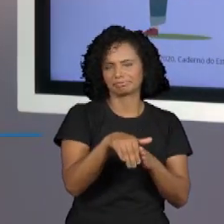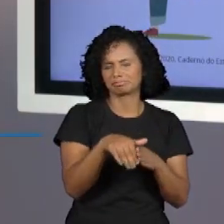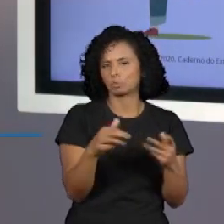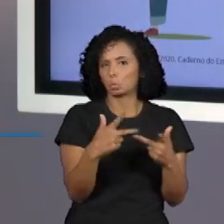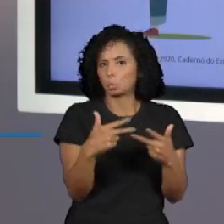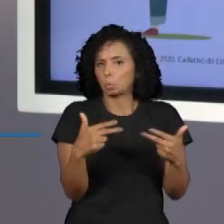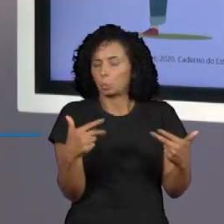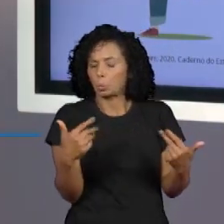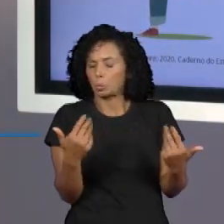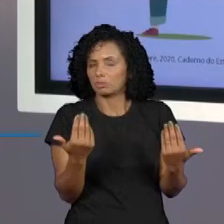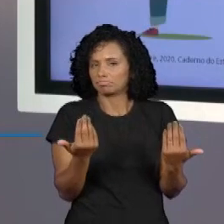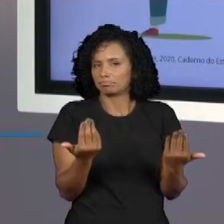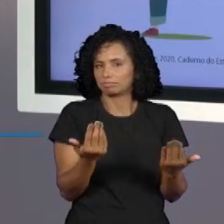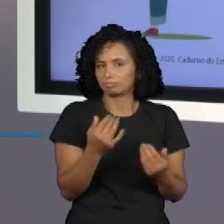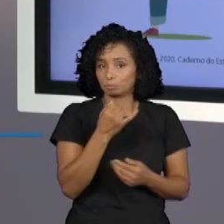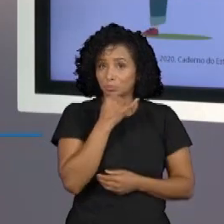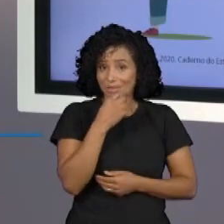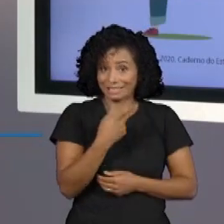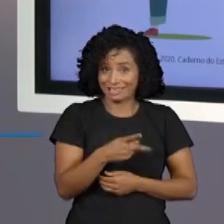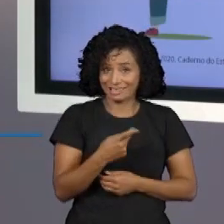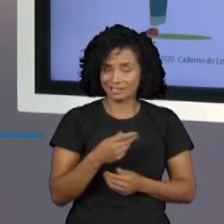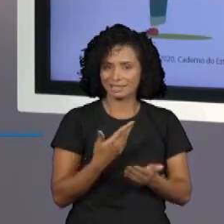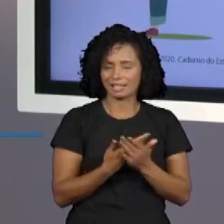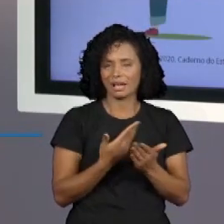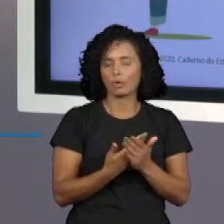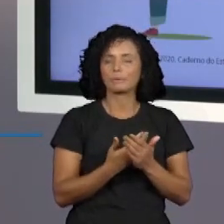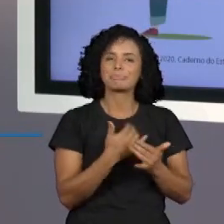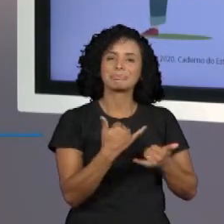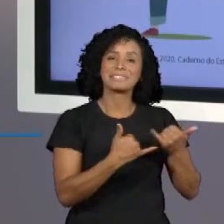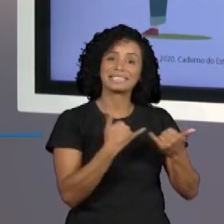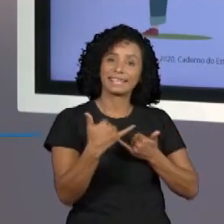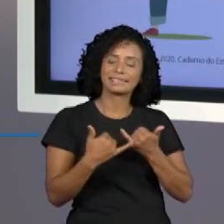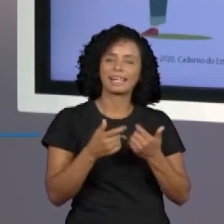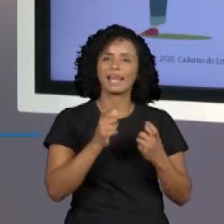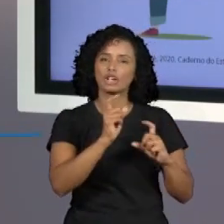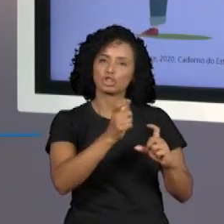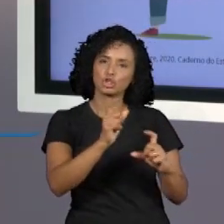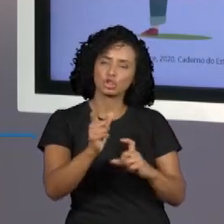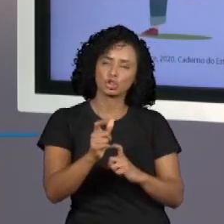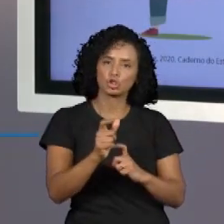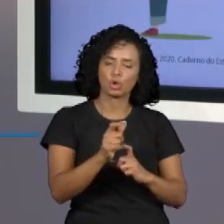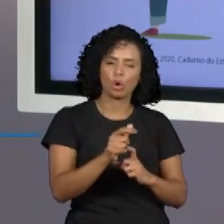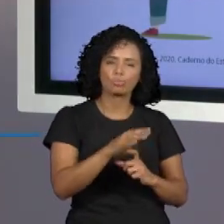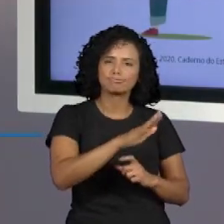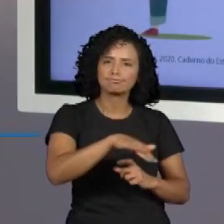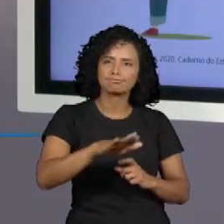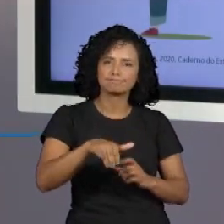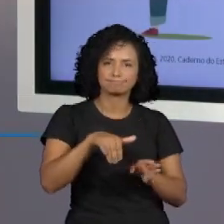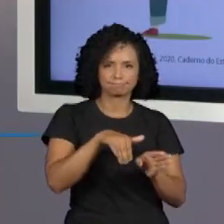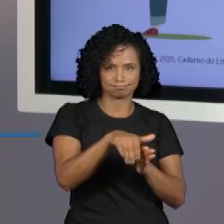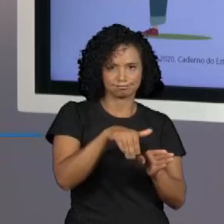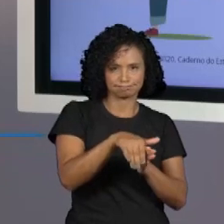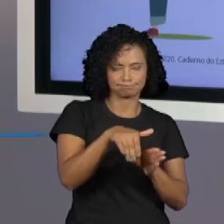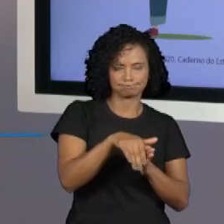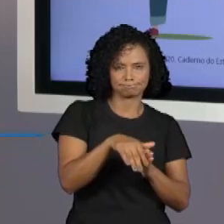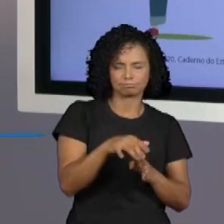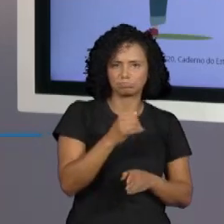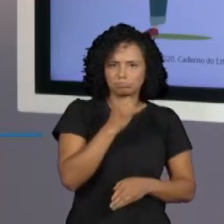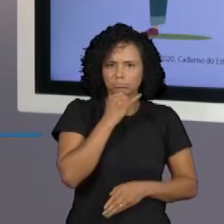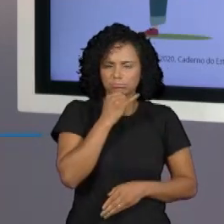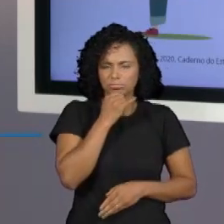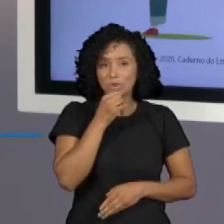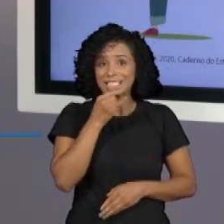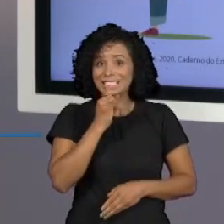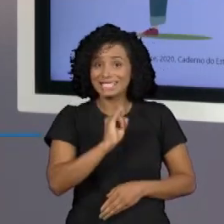No caso da nossa aula, são jogos e brincadeiras. E aí eu já pergunto, será que você lendo o texto, você lendo